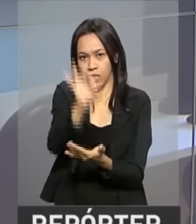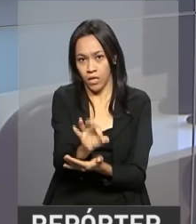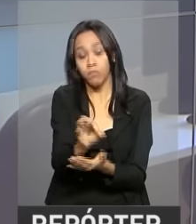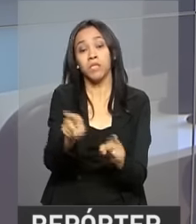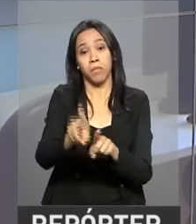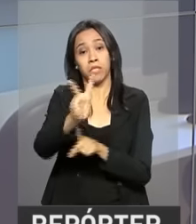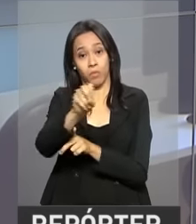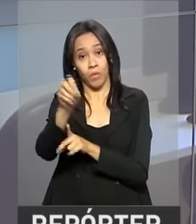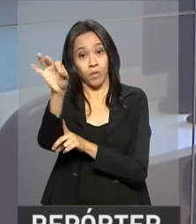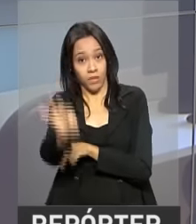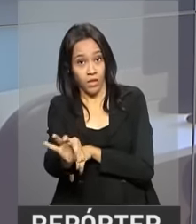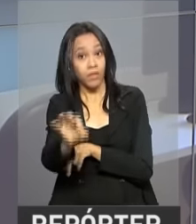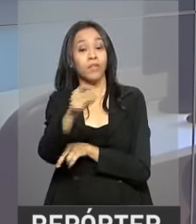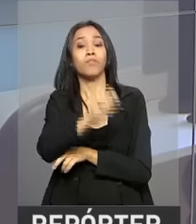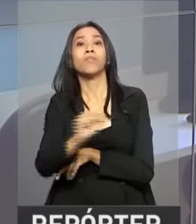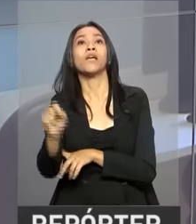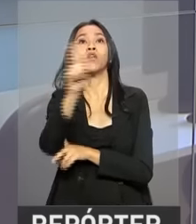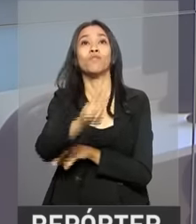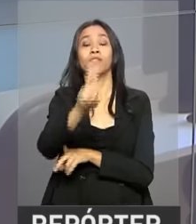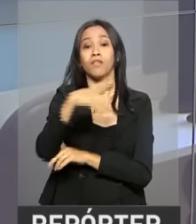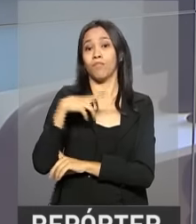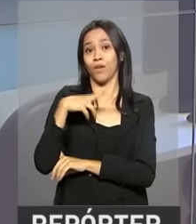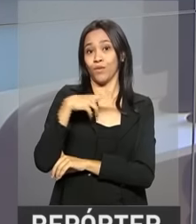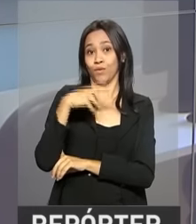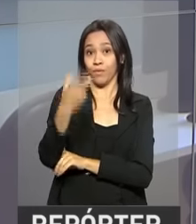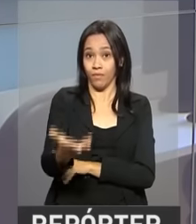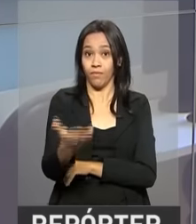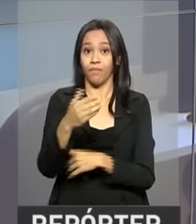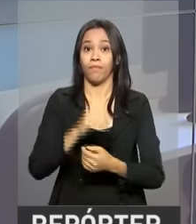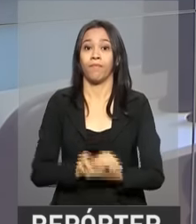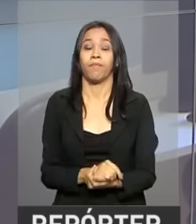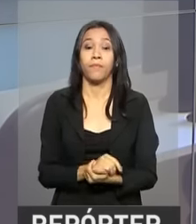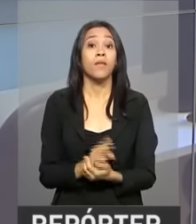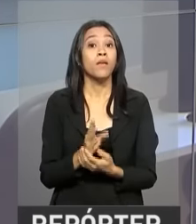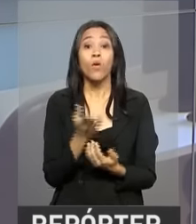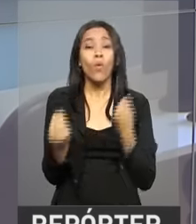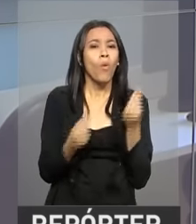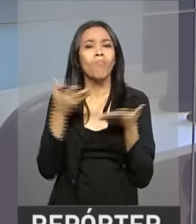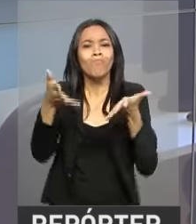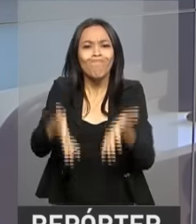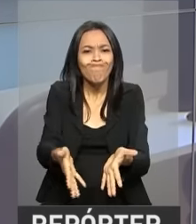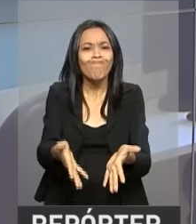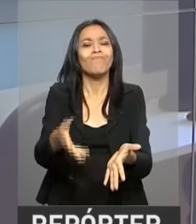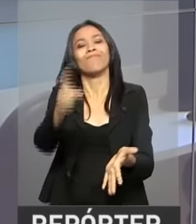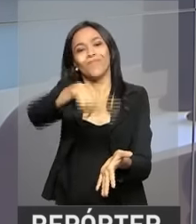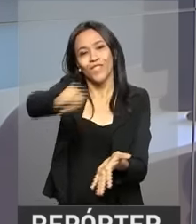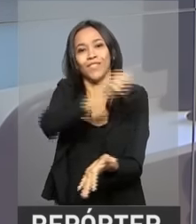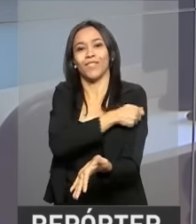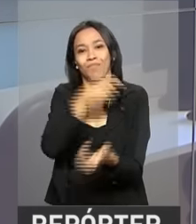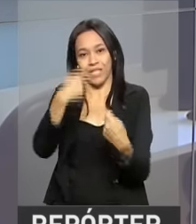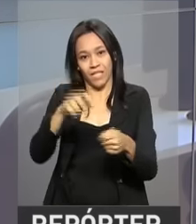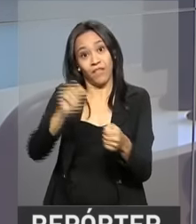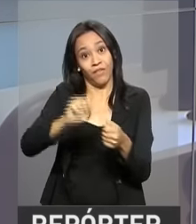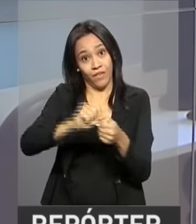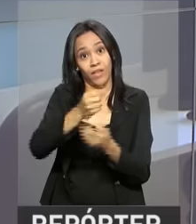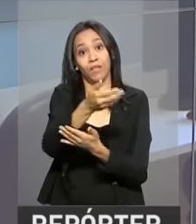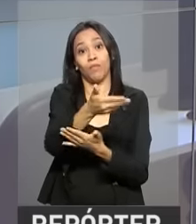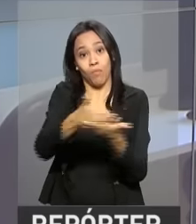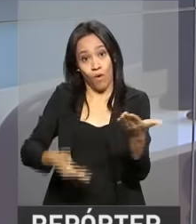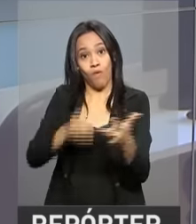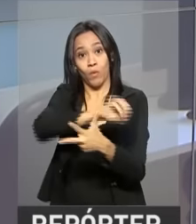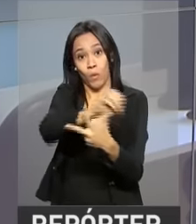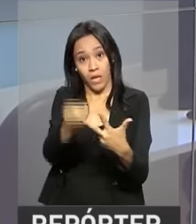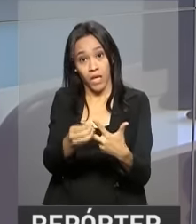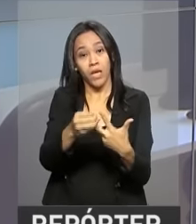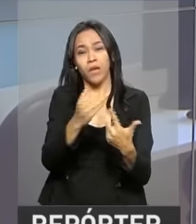50% em instituições privadas de educação superior para participar O estudante deve ter feito o Enem a partir